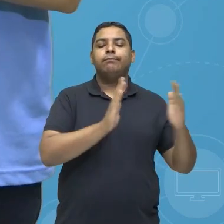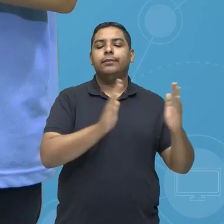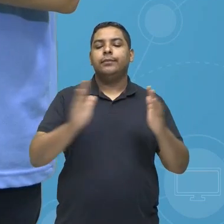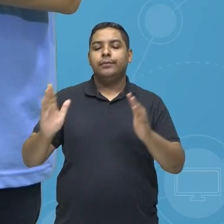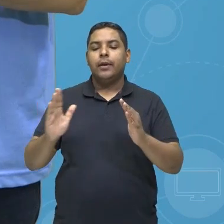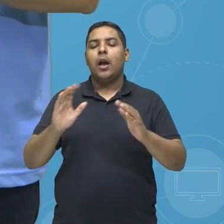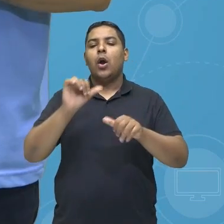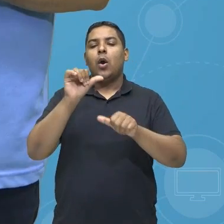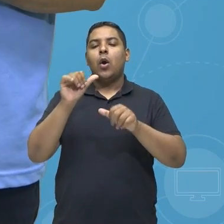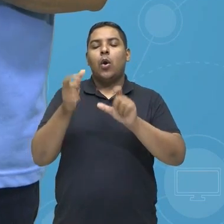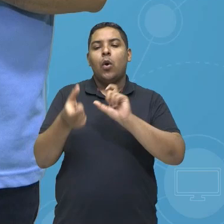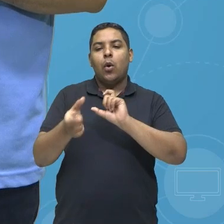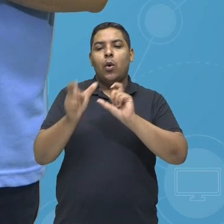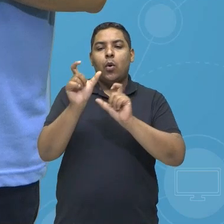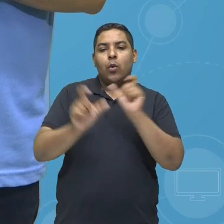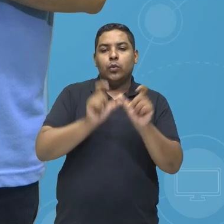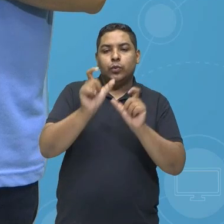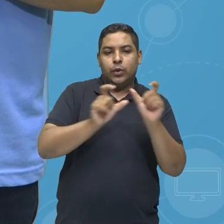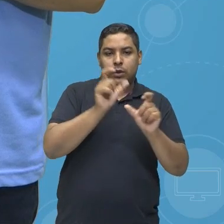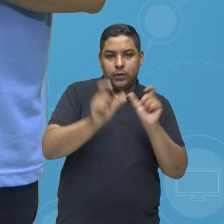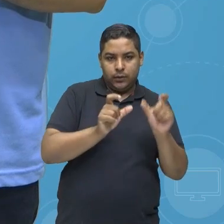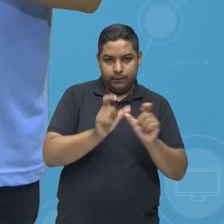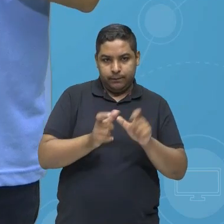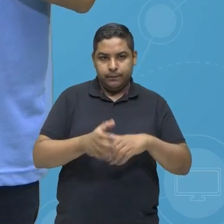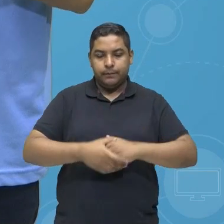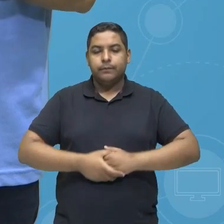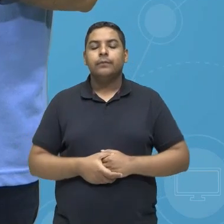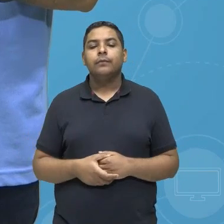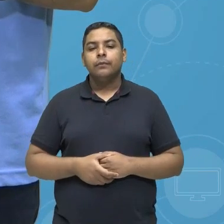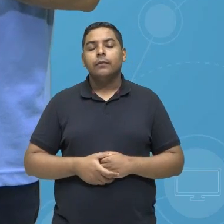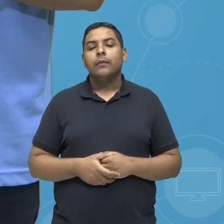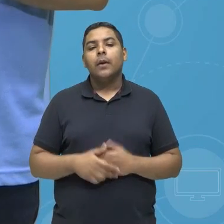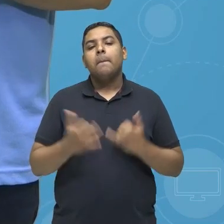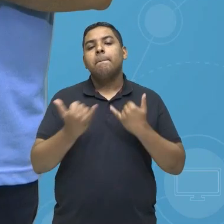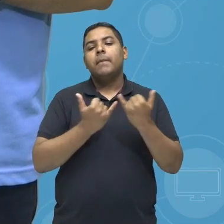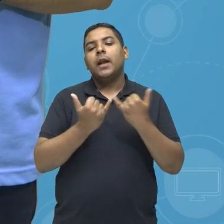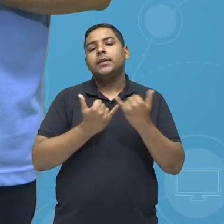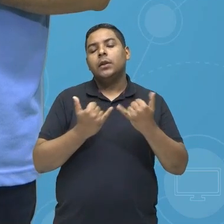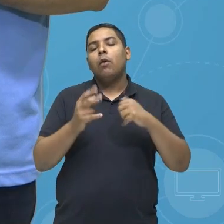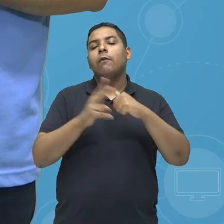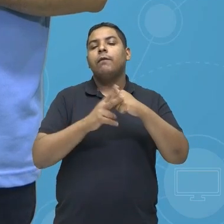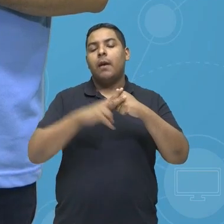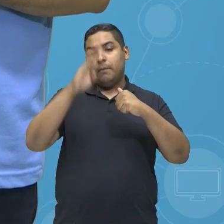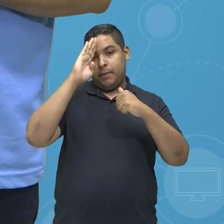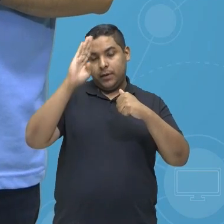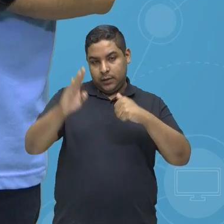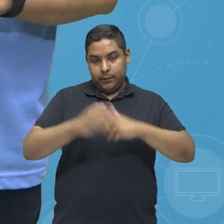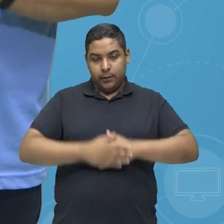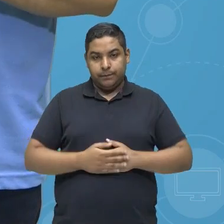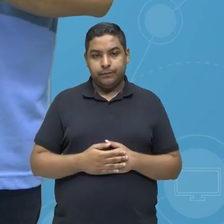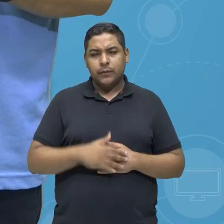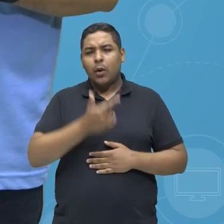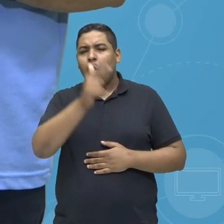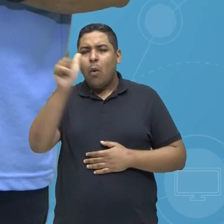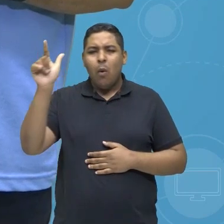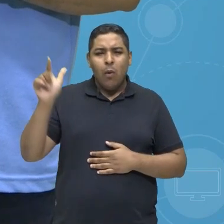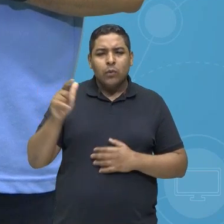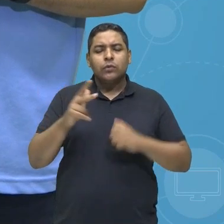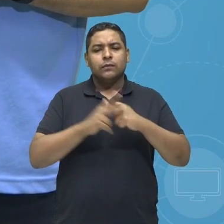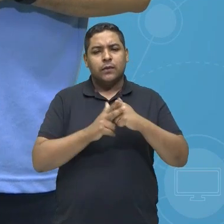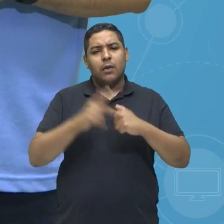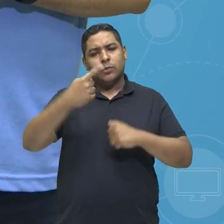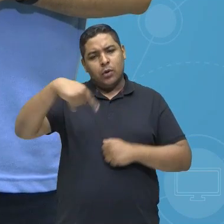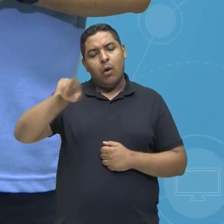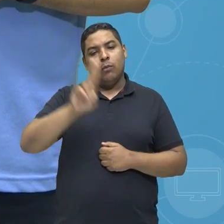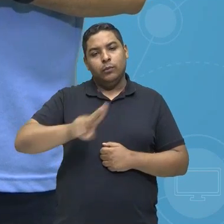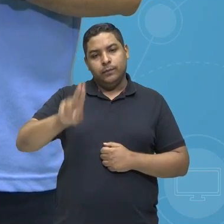singular, igual aos verbos principais, aqueles outros verbos que nós utilizamos, tá certo? Então, ele não sofre essa